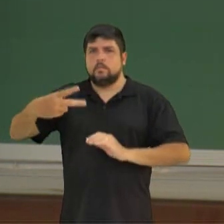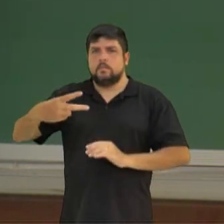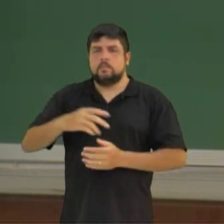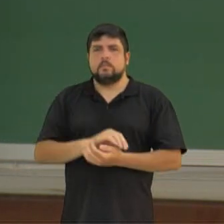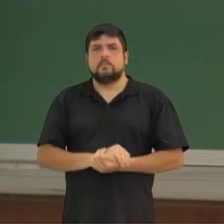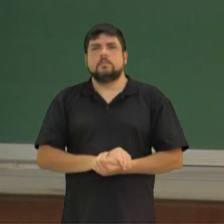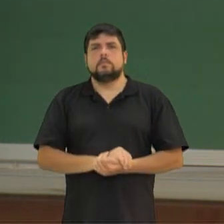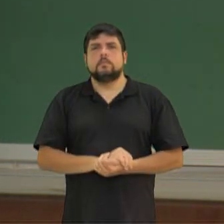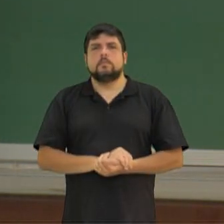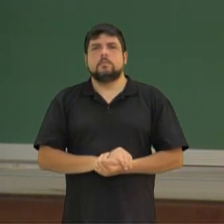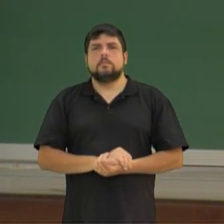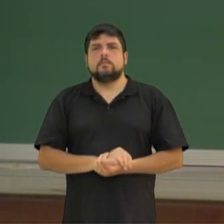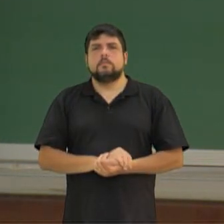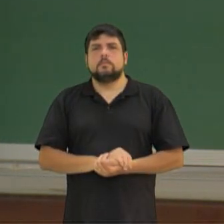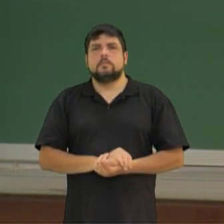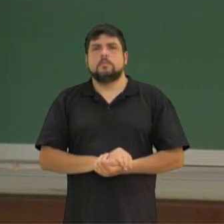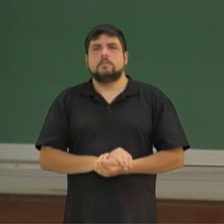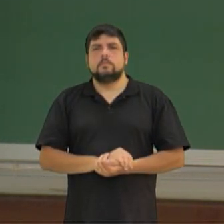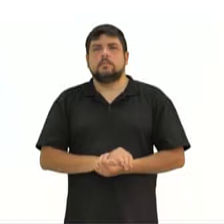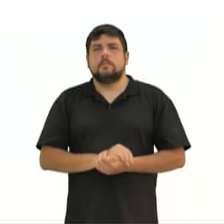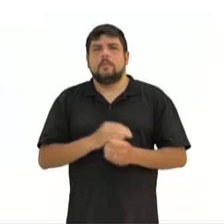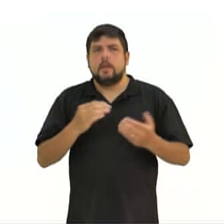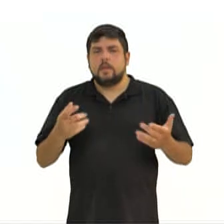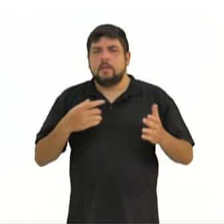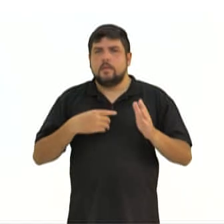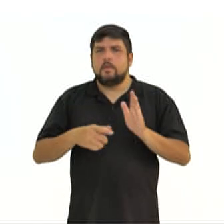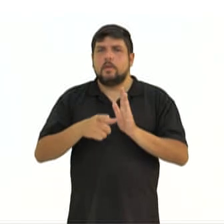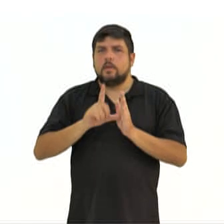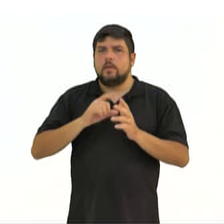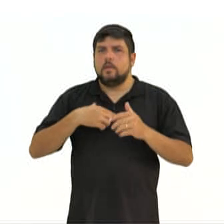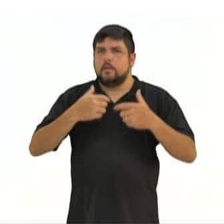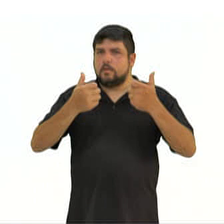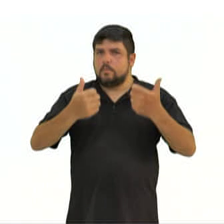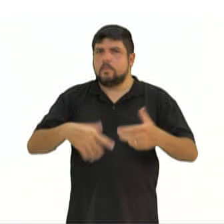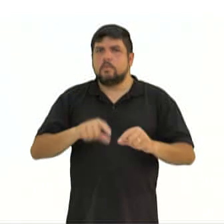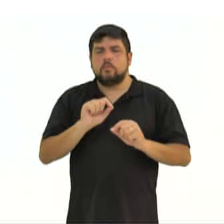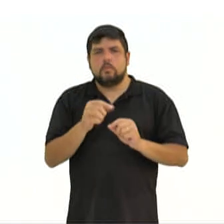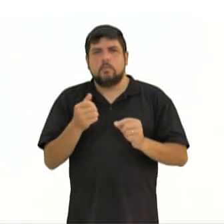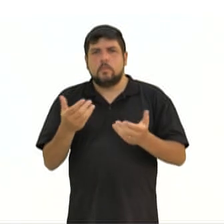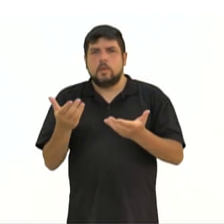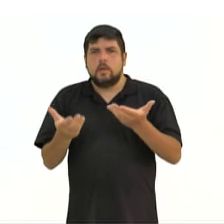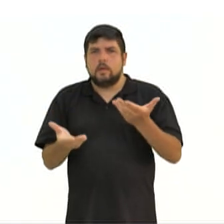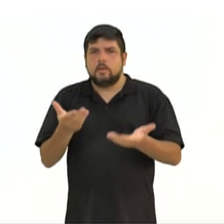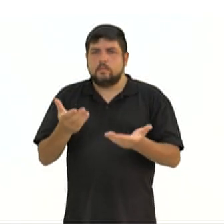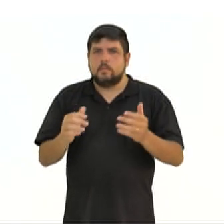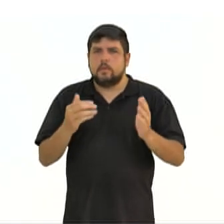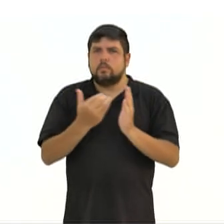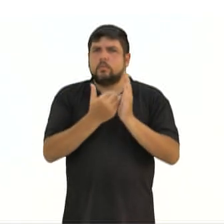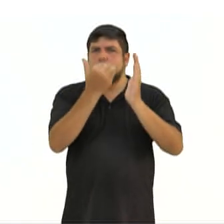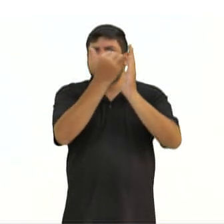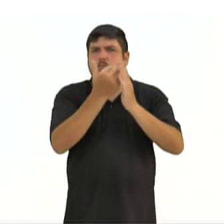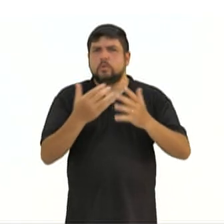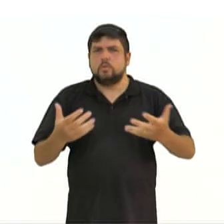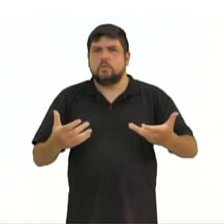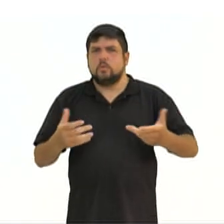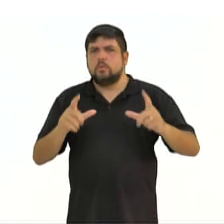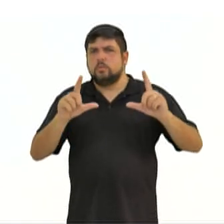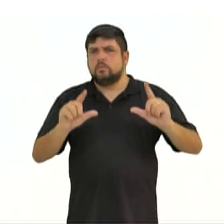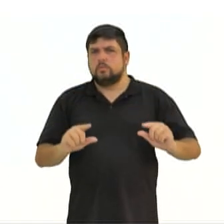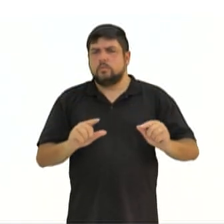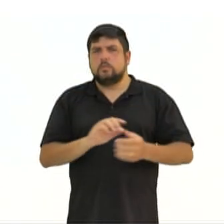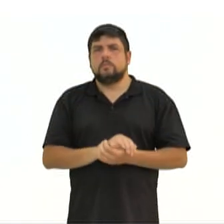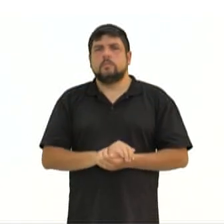Então aqui, né, como eu acabei de explicar, né, tem a ver com a massa, quanto maior a massa, menor a aceleração. E